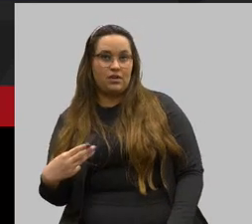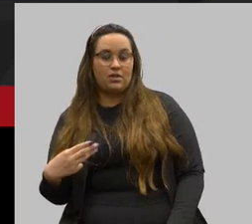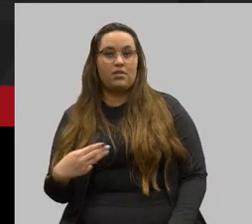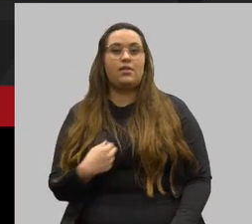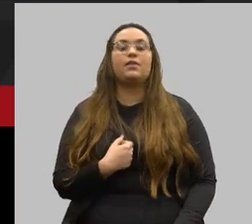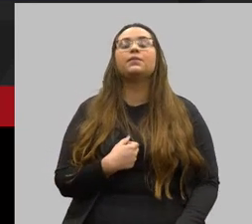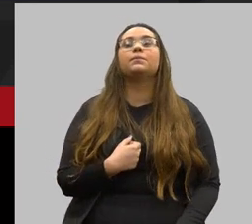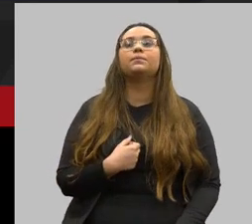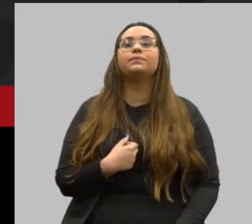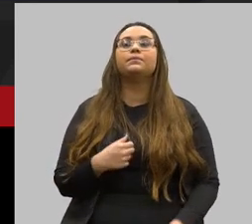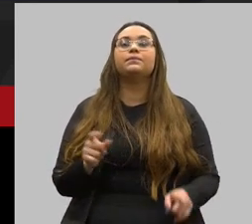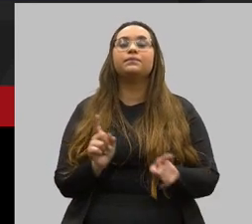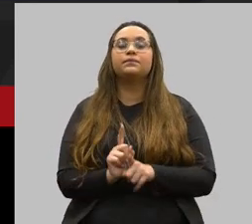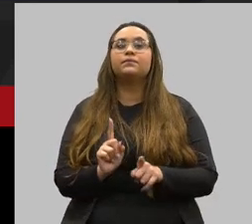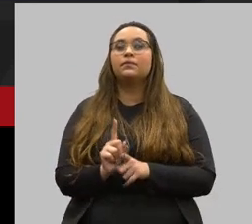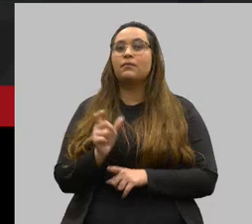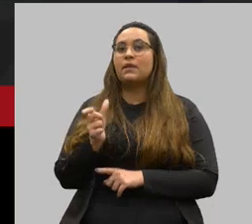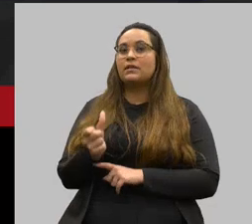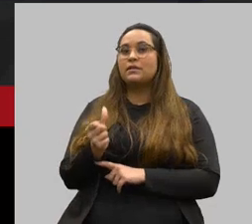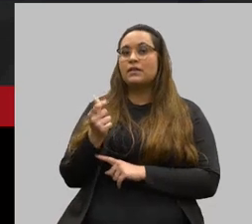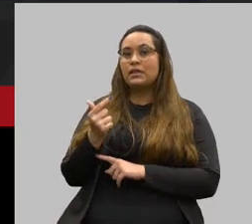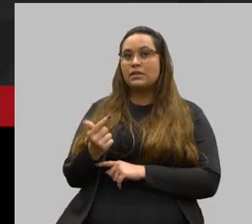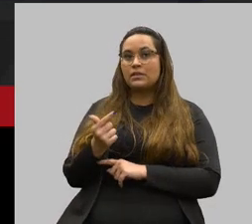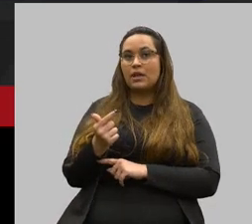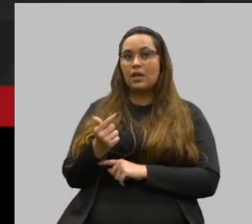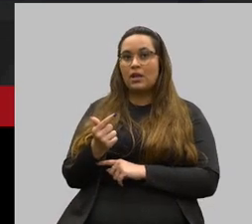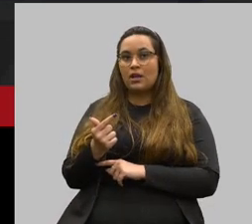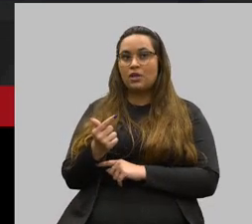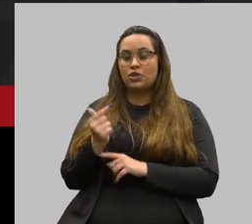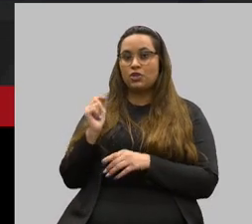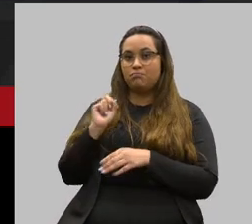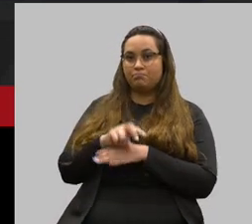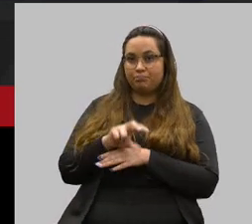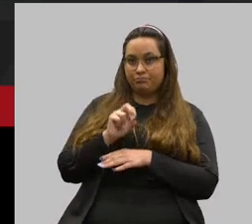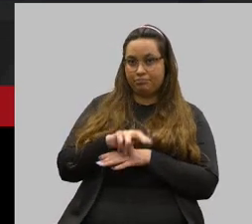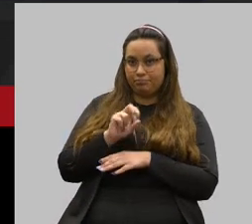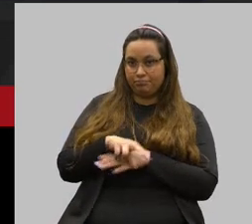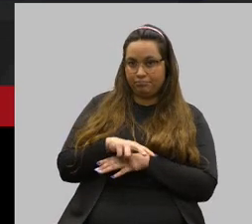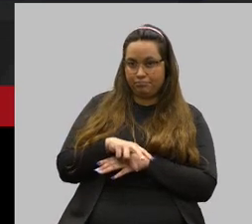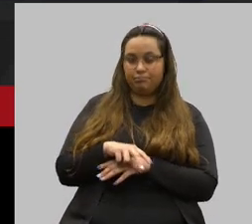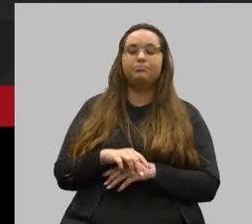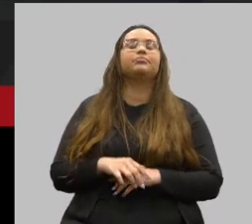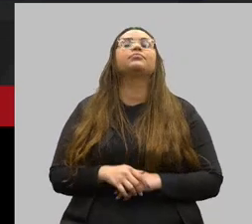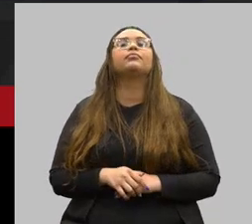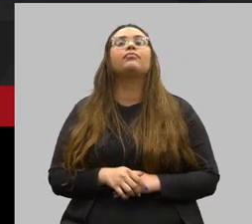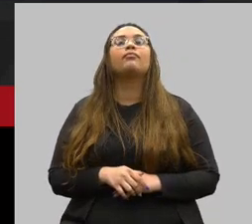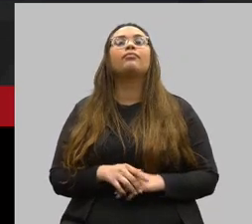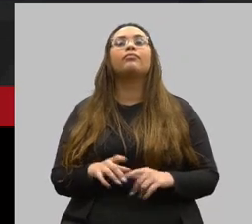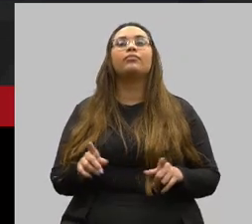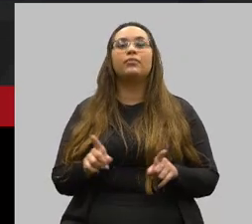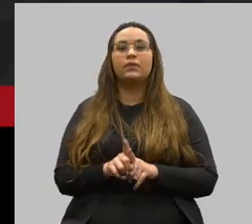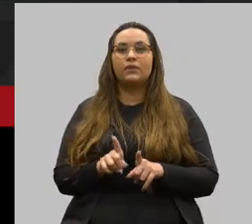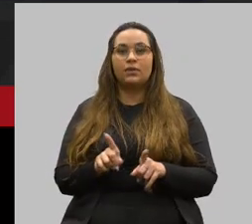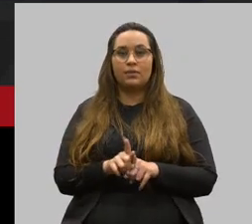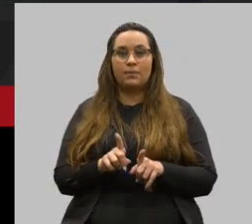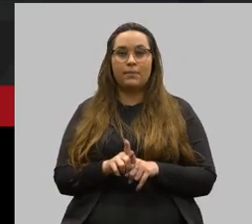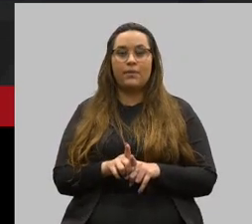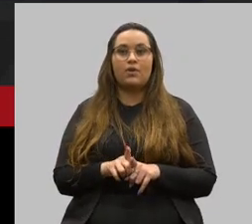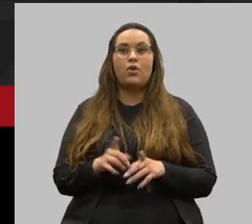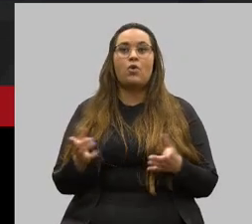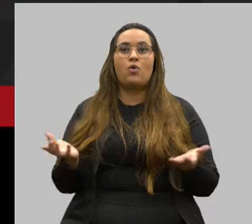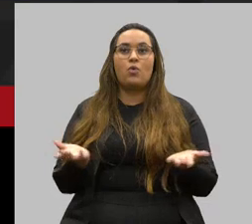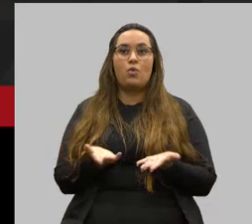eh 67 ingressos eh e eh apuradas as vacâncias nós temos hoje